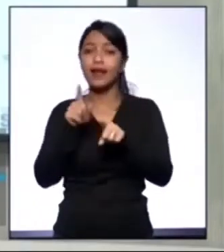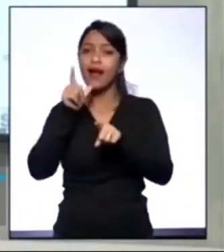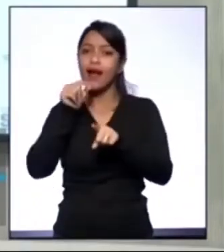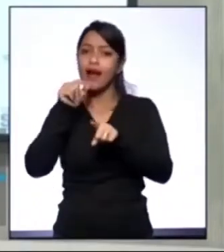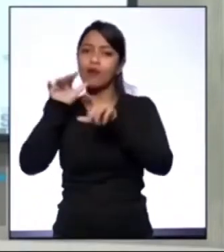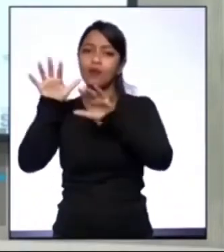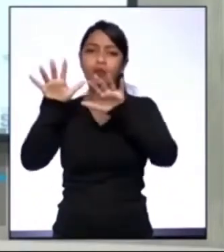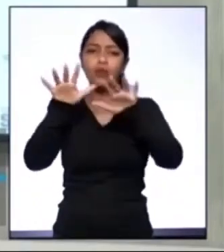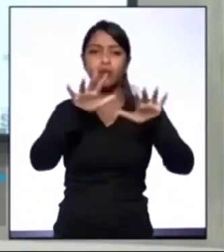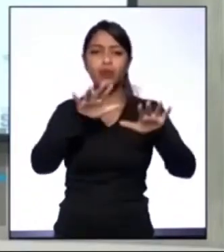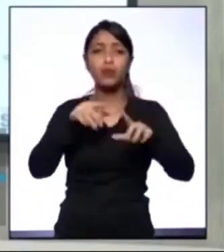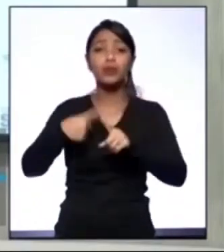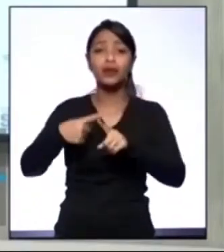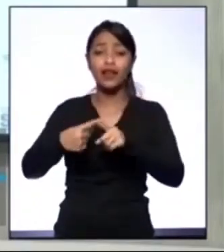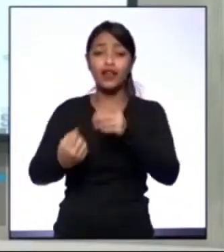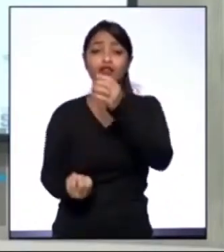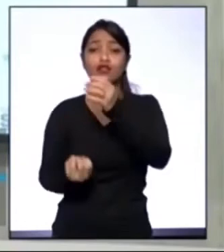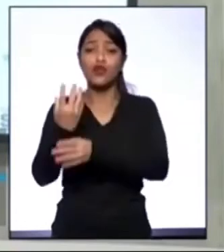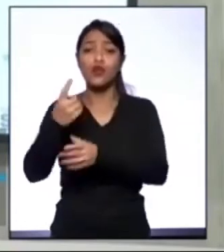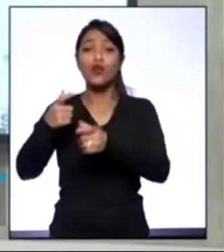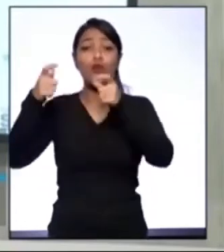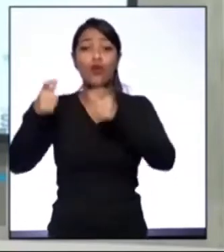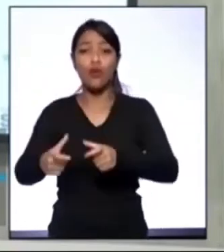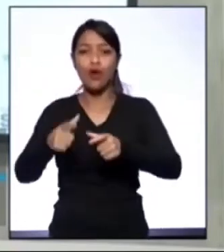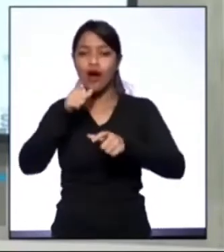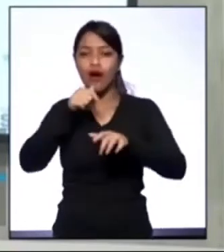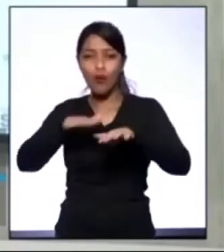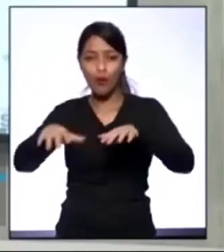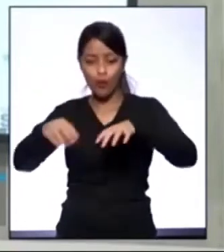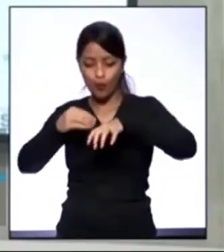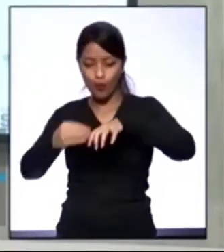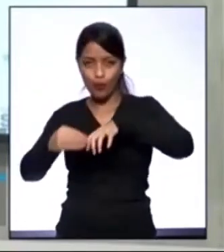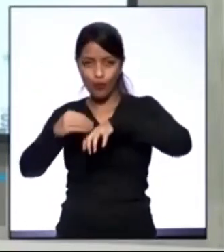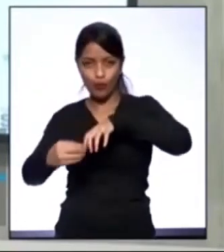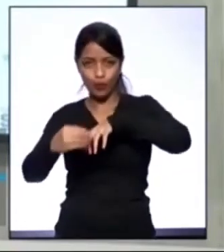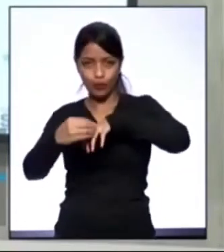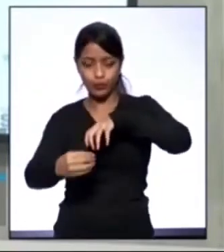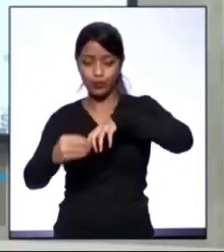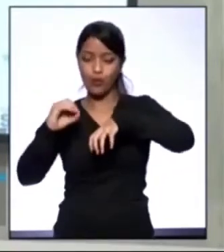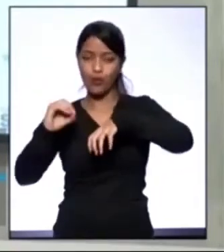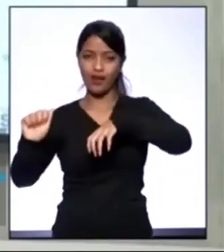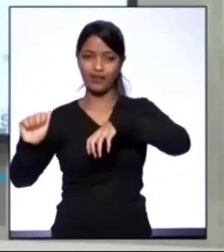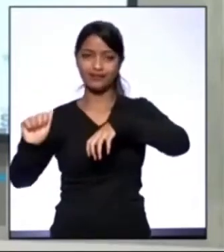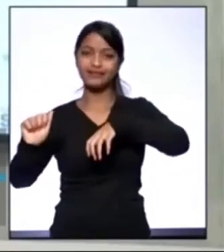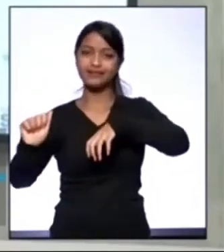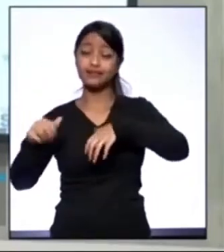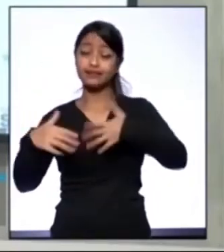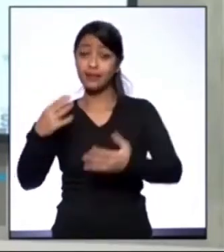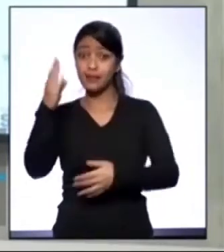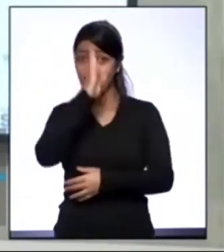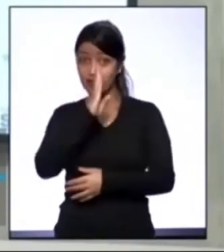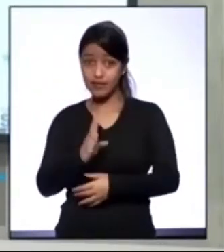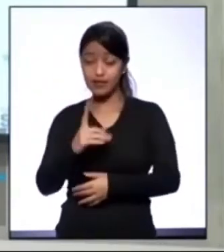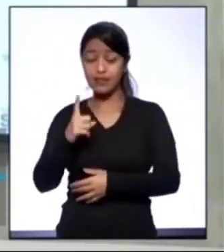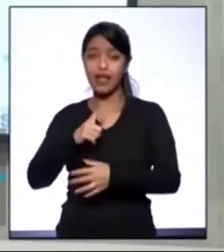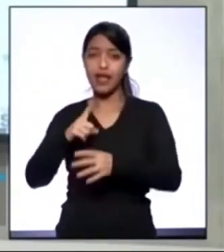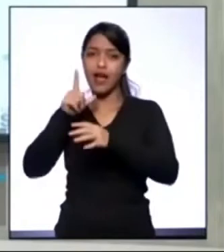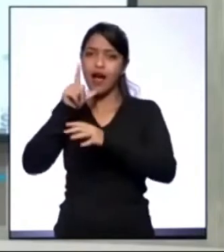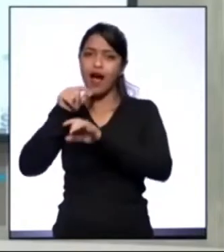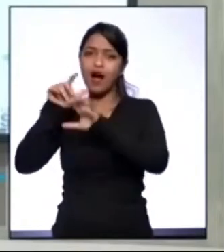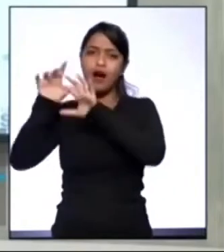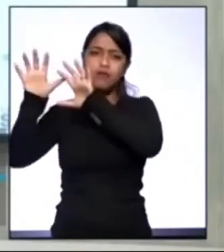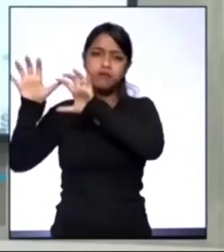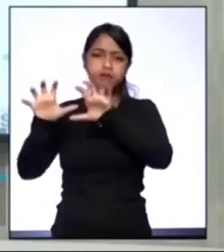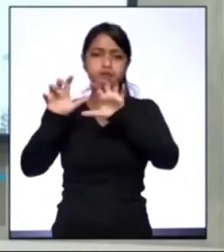no Oceano Atlântico. Ou seja, galera, nós temos 5 massas de ar atuando no Brasil. Eu posso dizer assim, durante